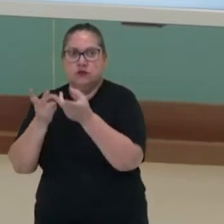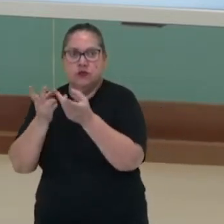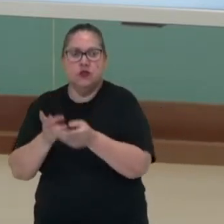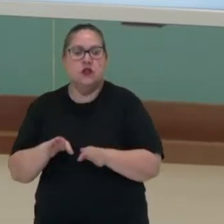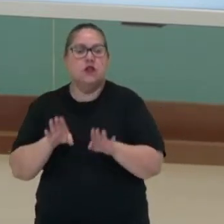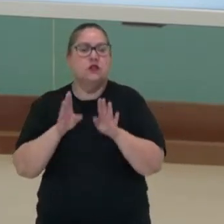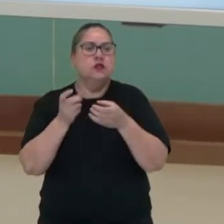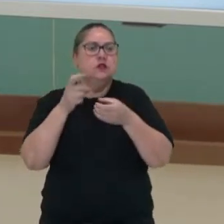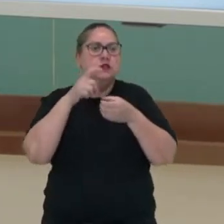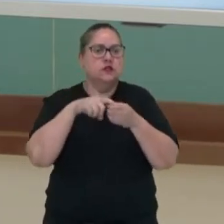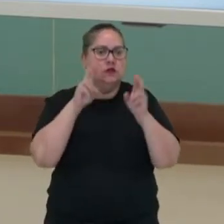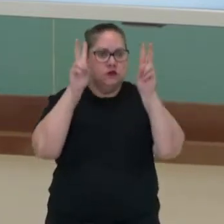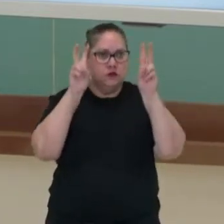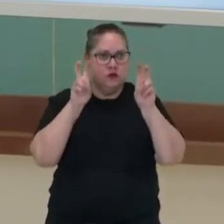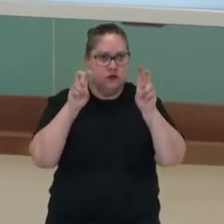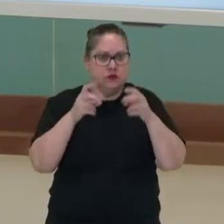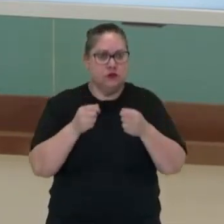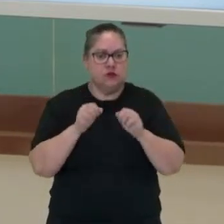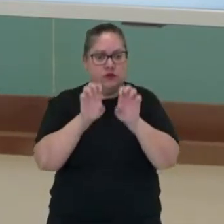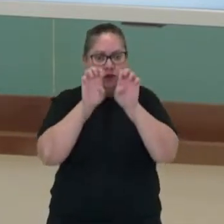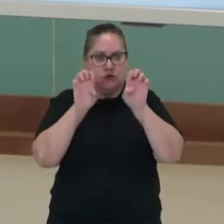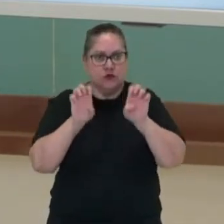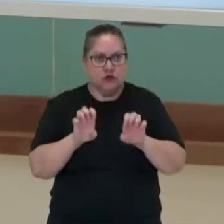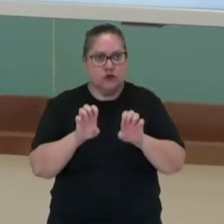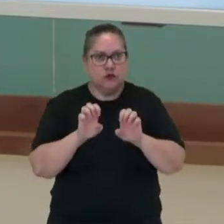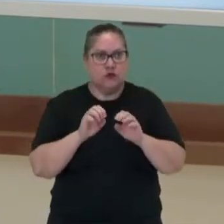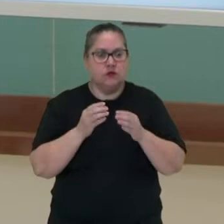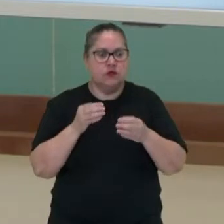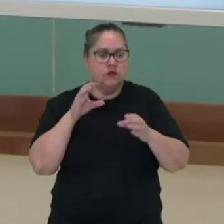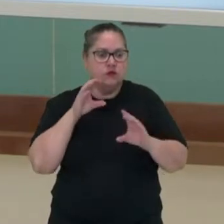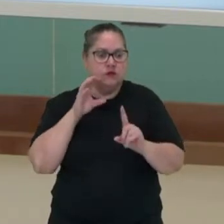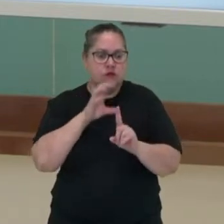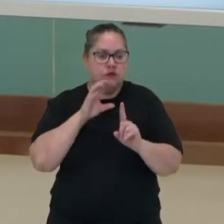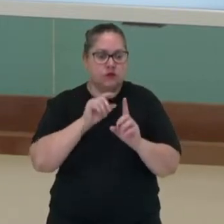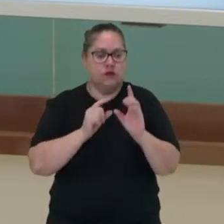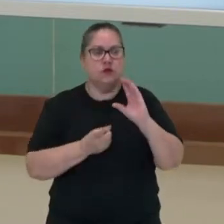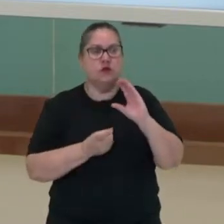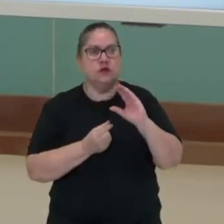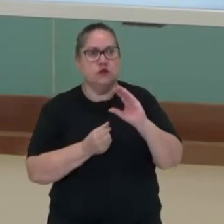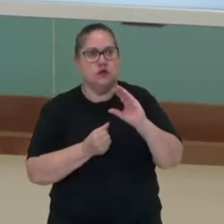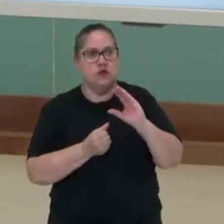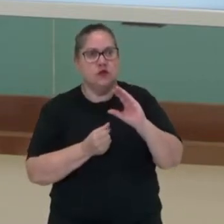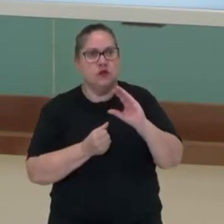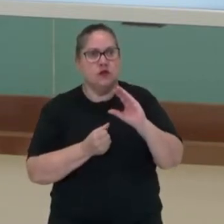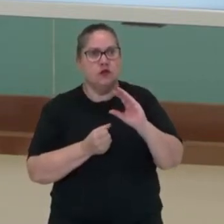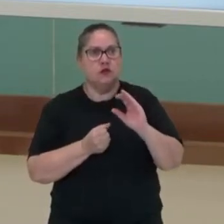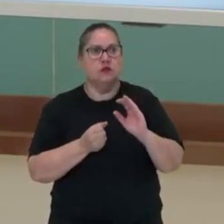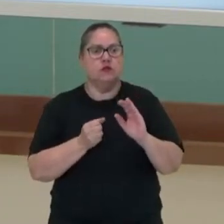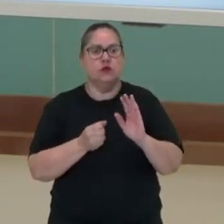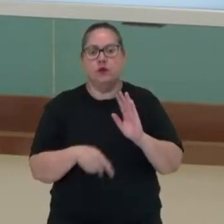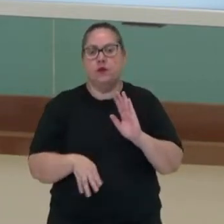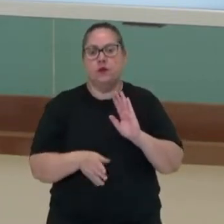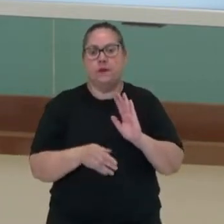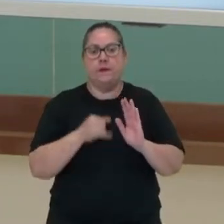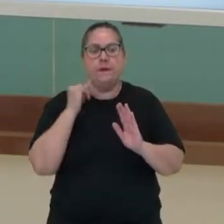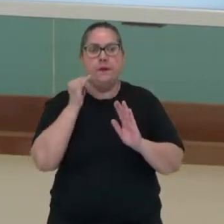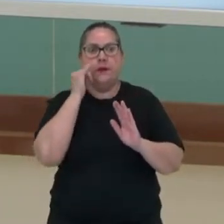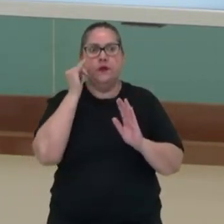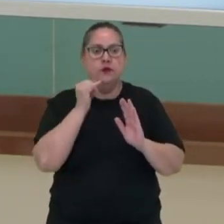dessa temática, obviamente, temos que estruturar a influência do capitalismo, esse capitalismo como sendo primordial